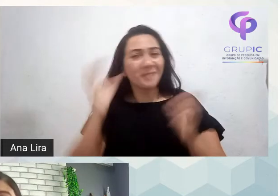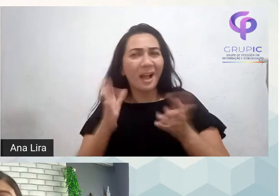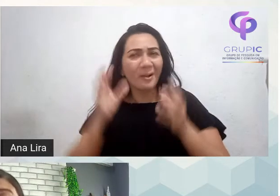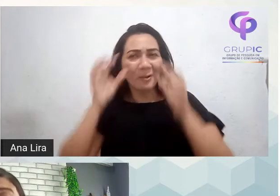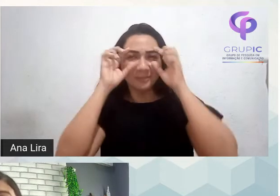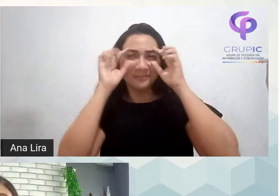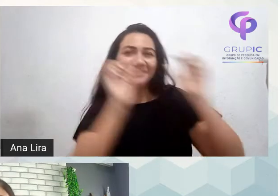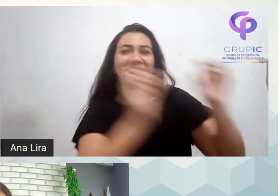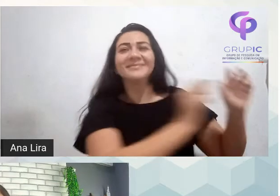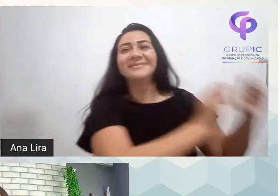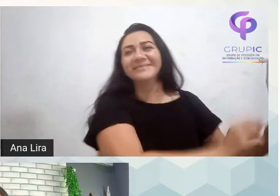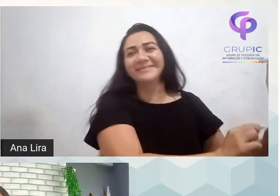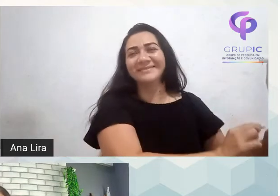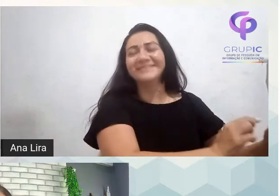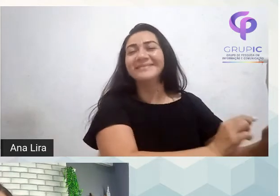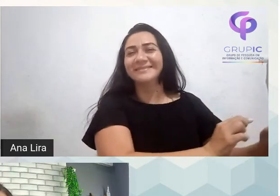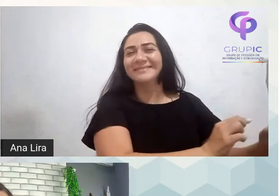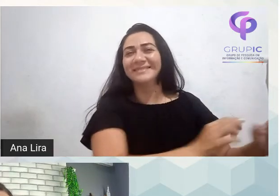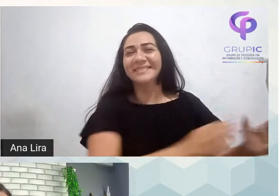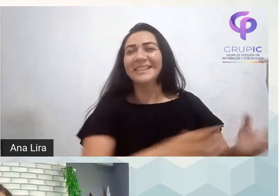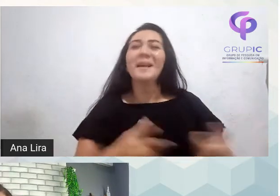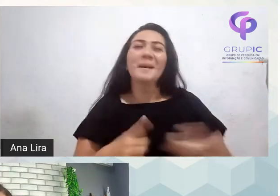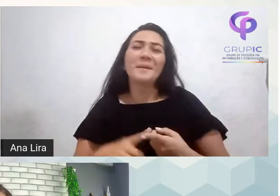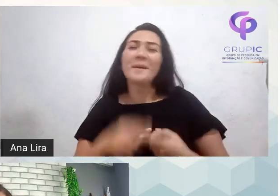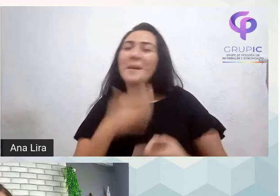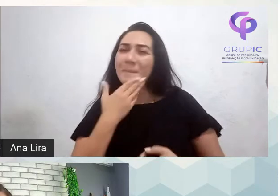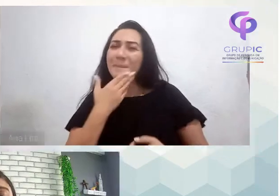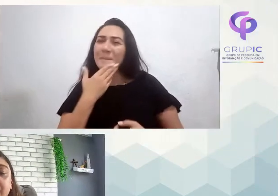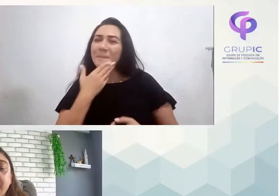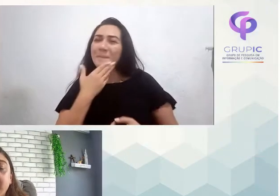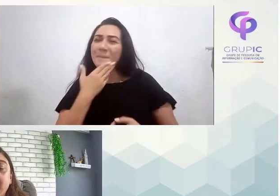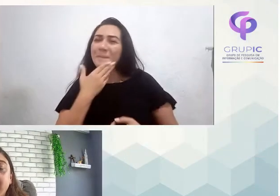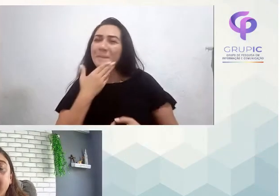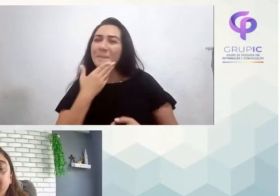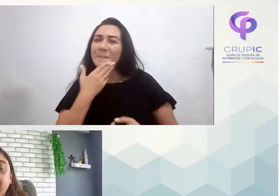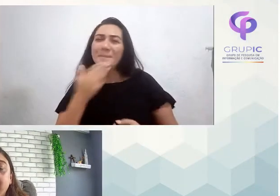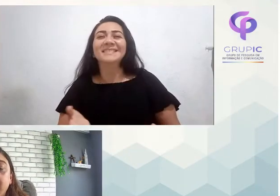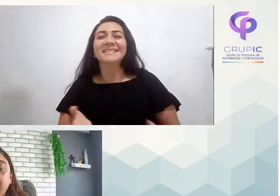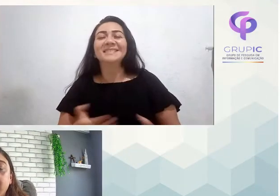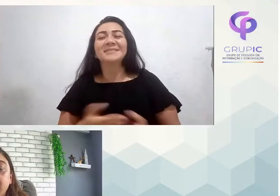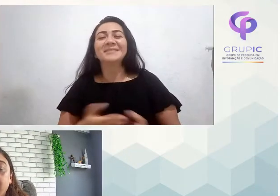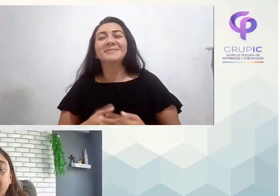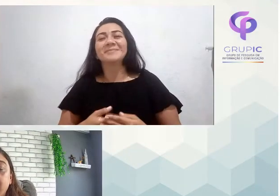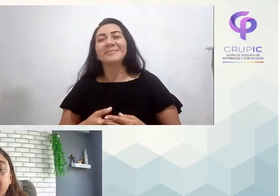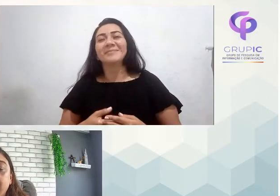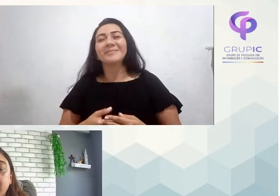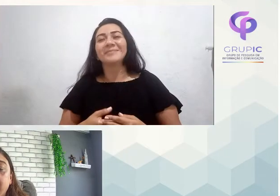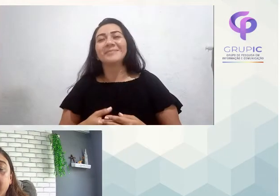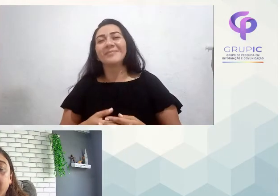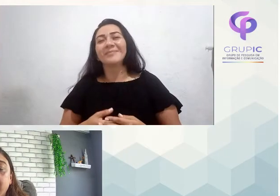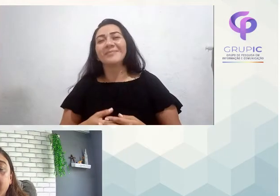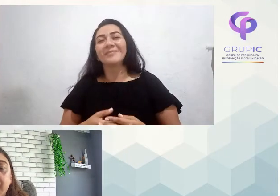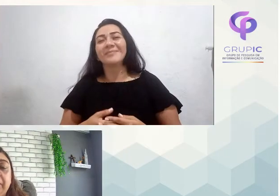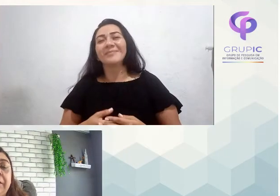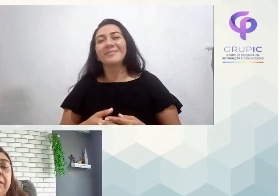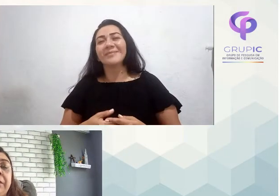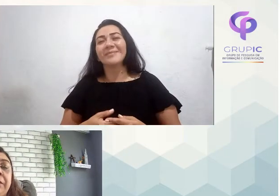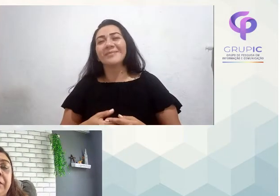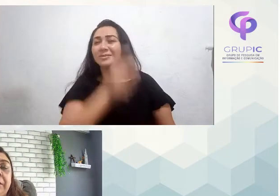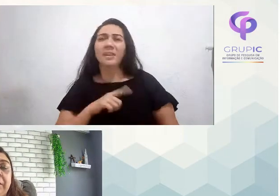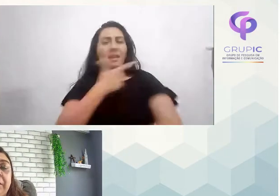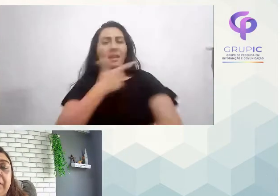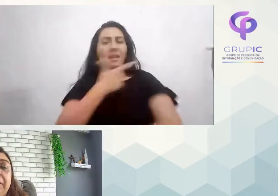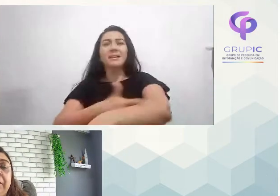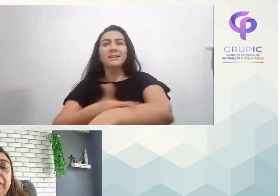vendo um pouco melhor aqui a minha tela. Enfim. E também respeito as pessoas que têm